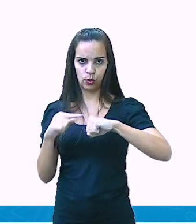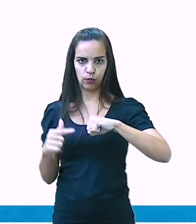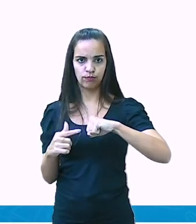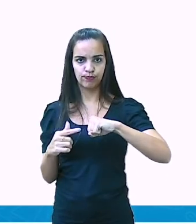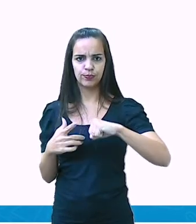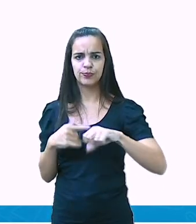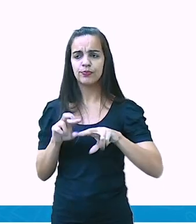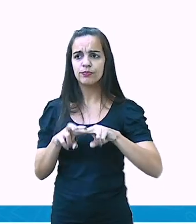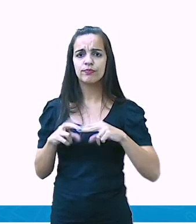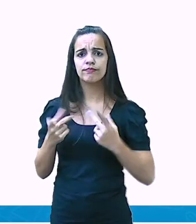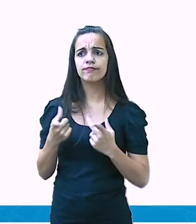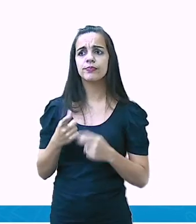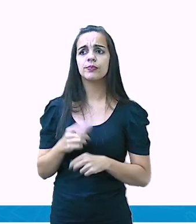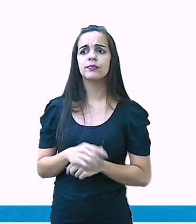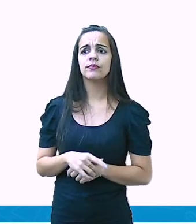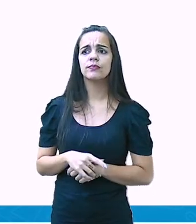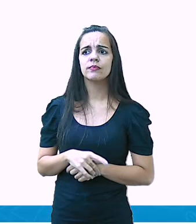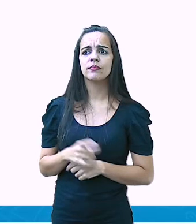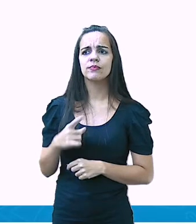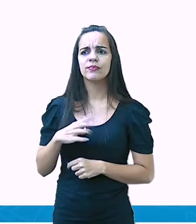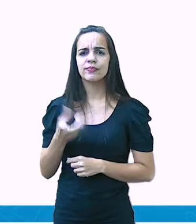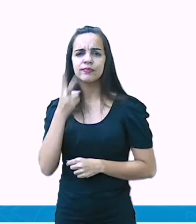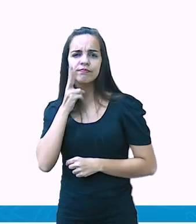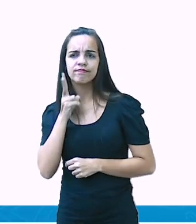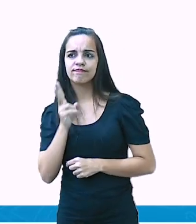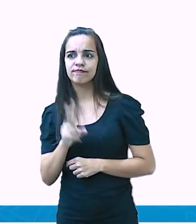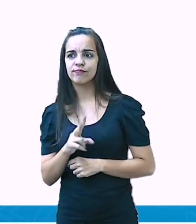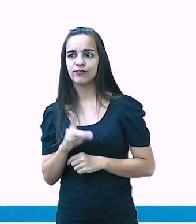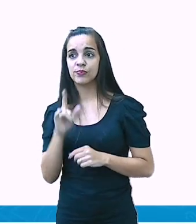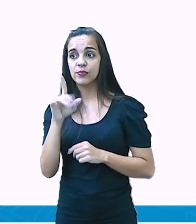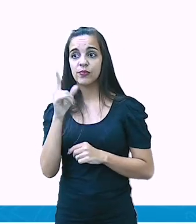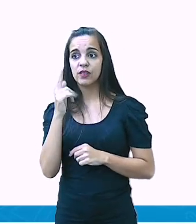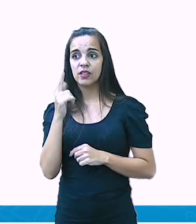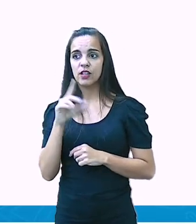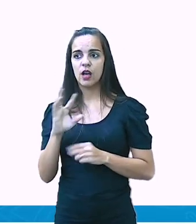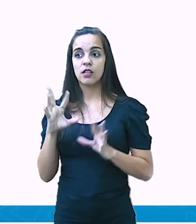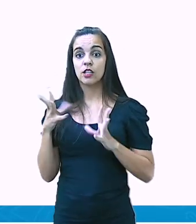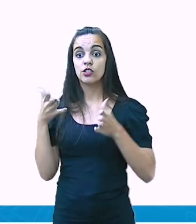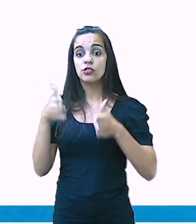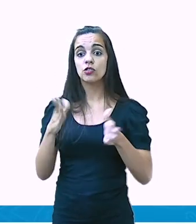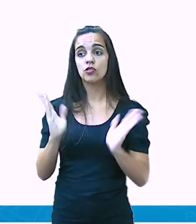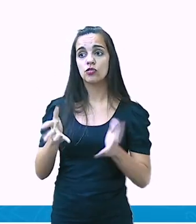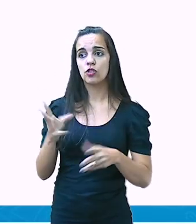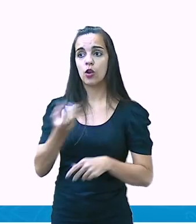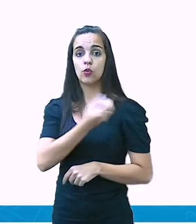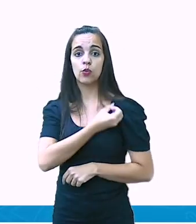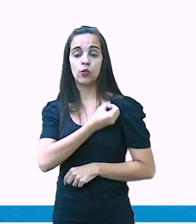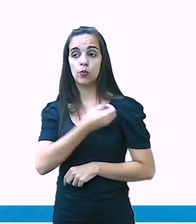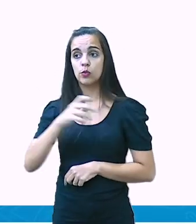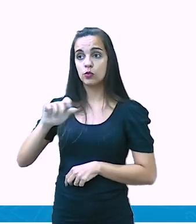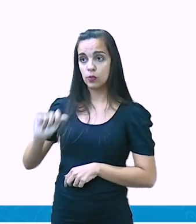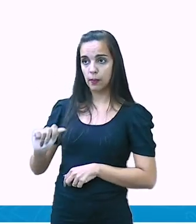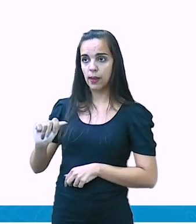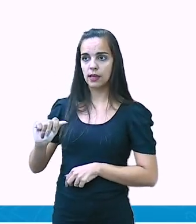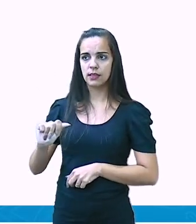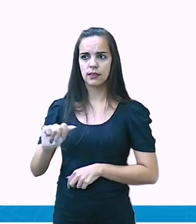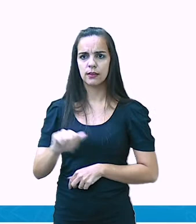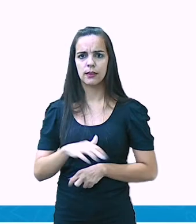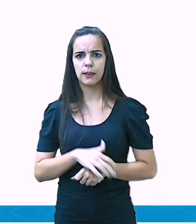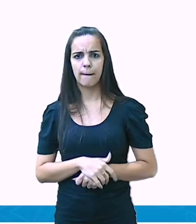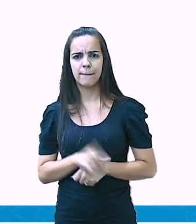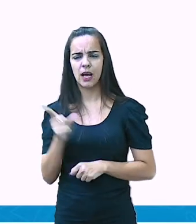A. Olha onde a gente está chegando. Número de massa de um átomo está concentrado no seu